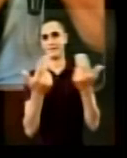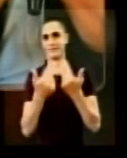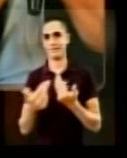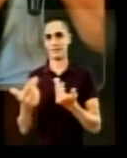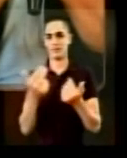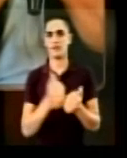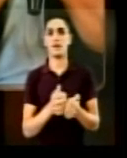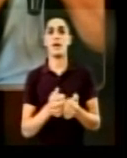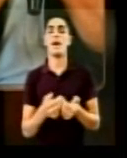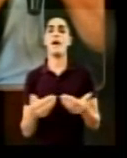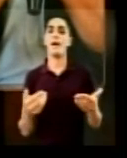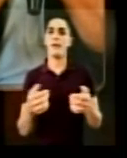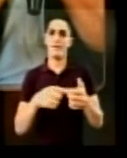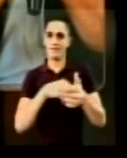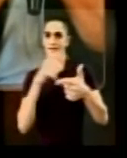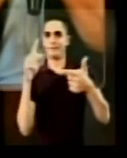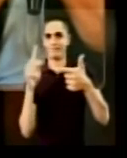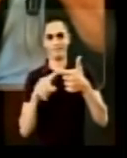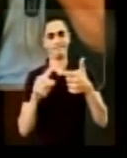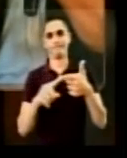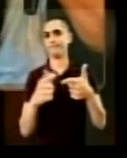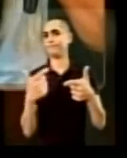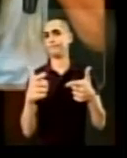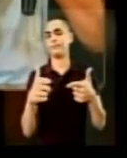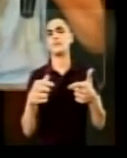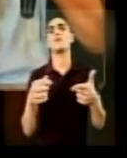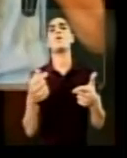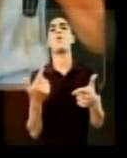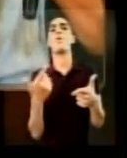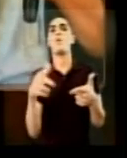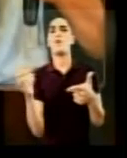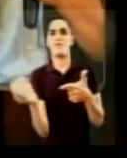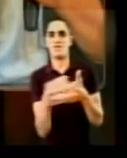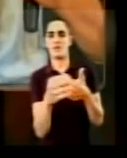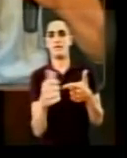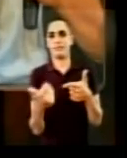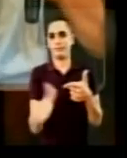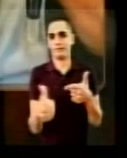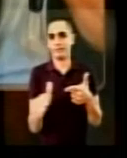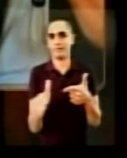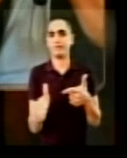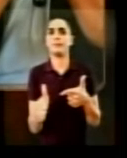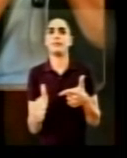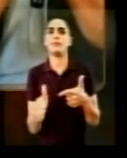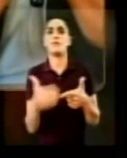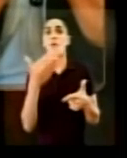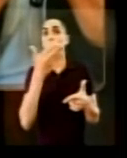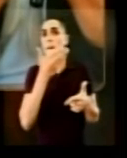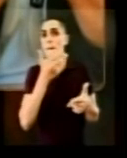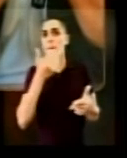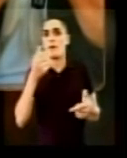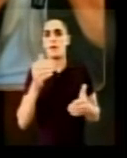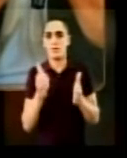será feita uma reavaliação para melhora, para evolução para a fase verde,